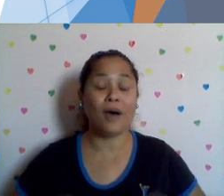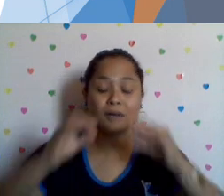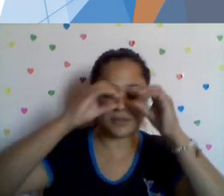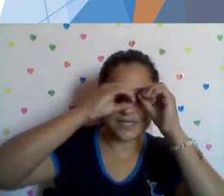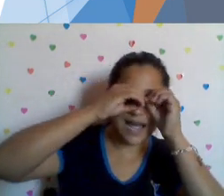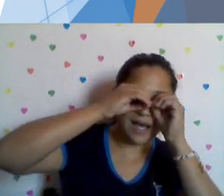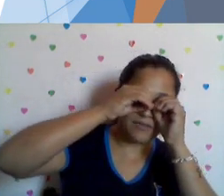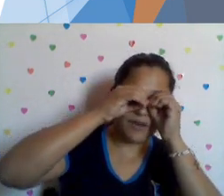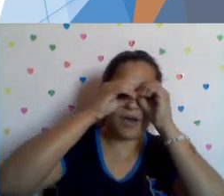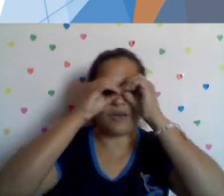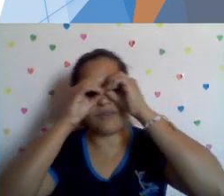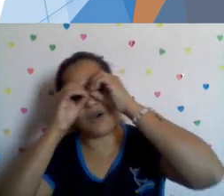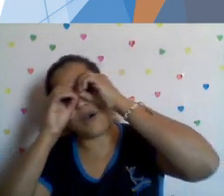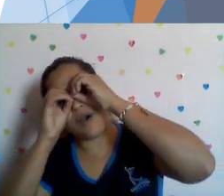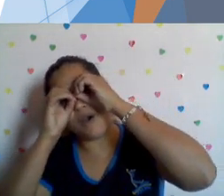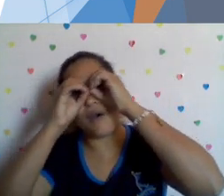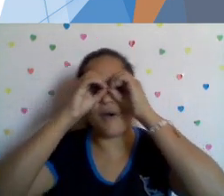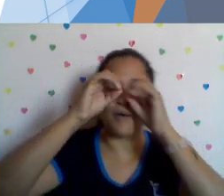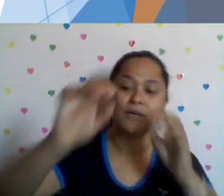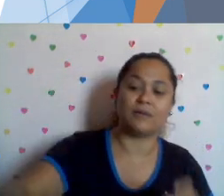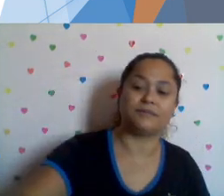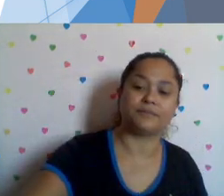O, óculos da vovó.